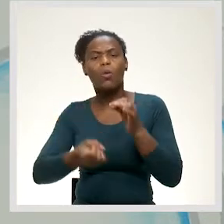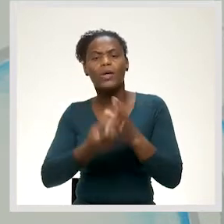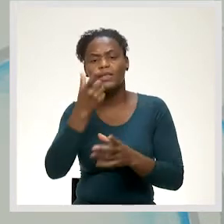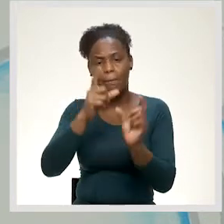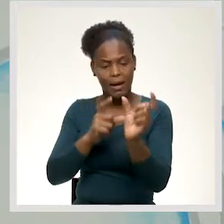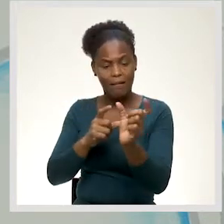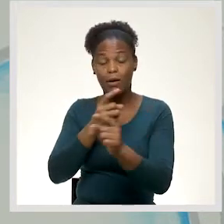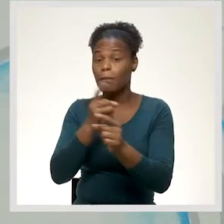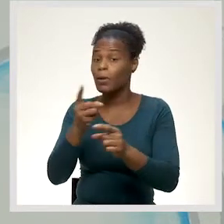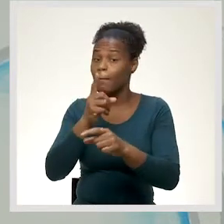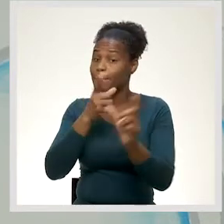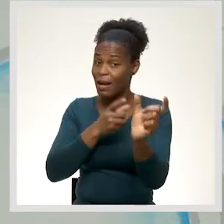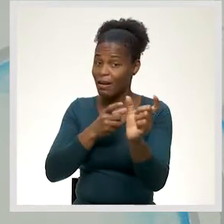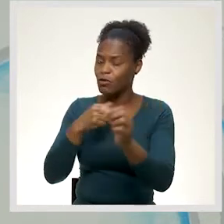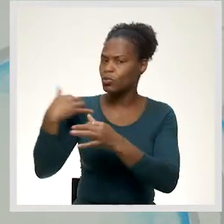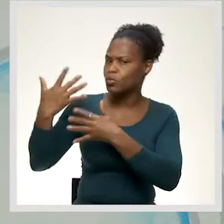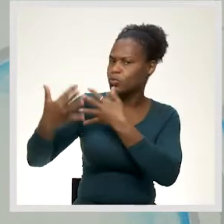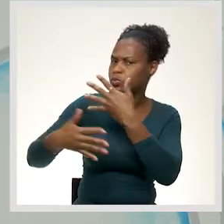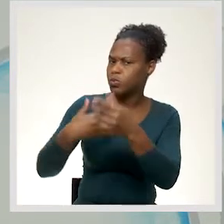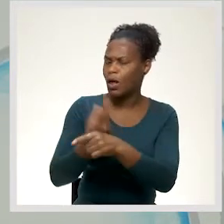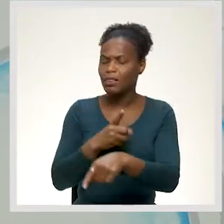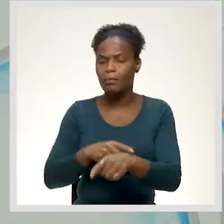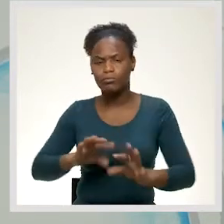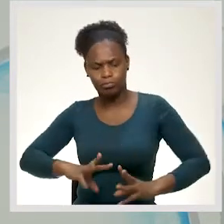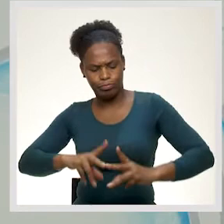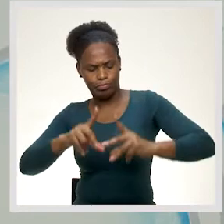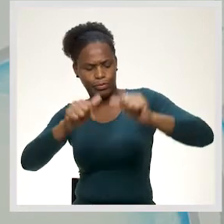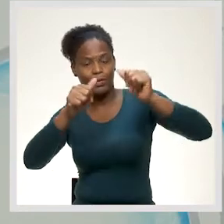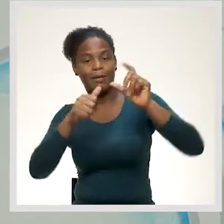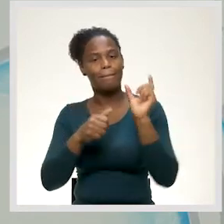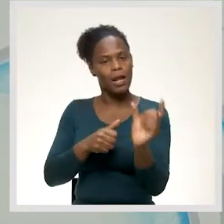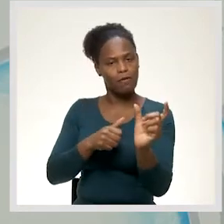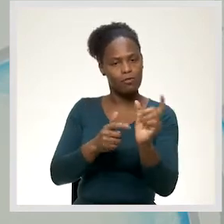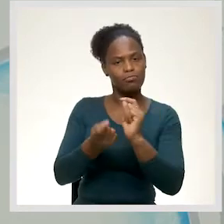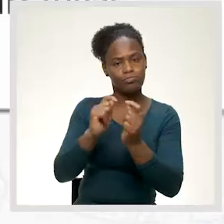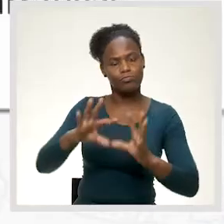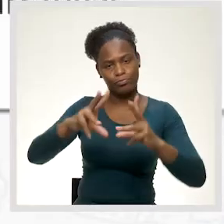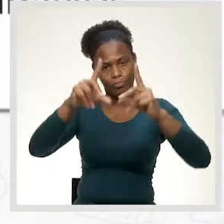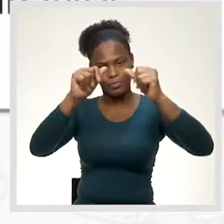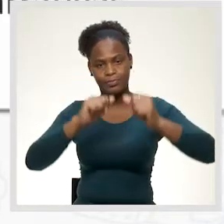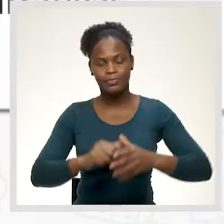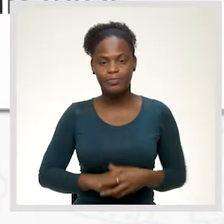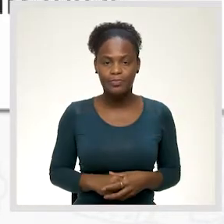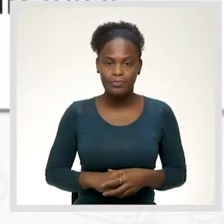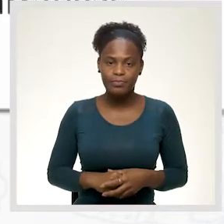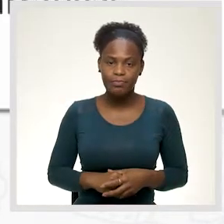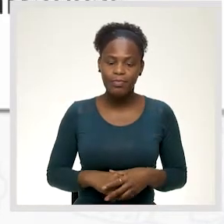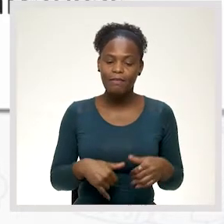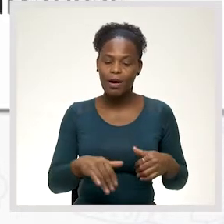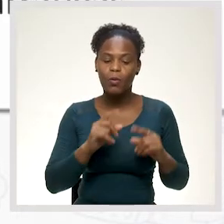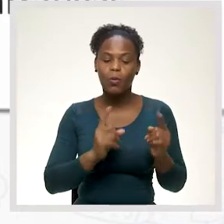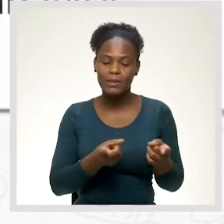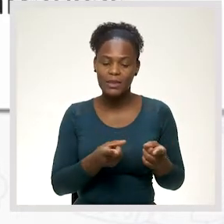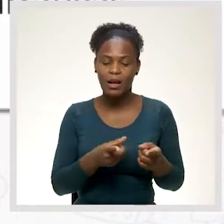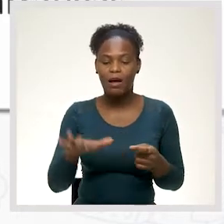longo do tempo vai sofrer uma grande evolução semântica. Então, vamos começar aqui,